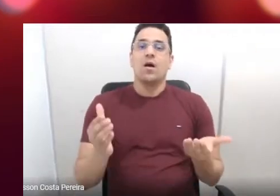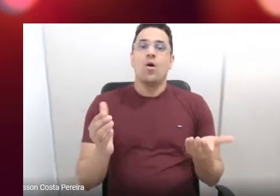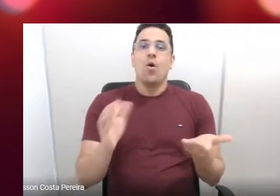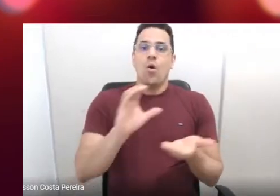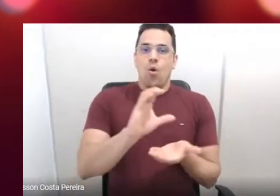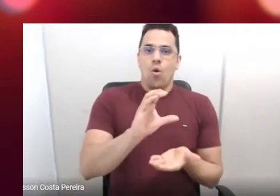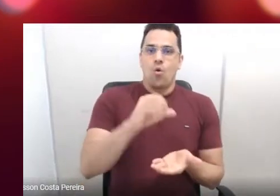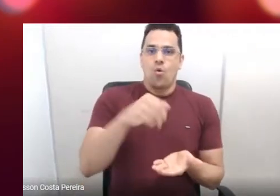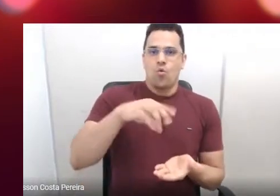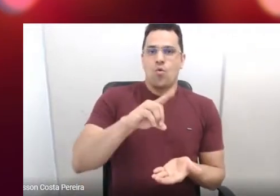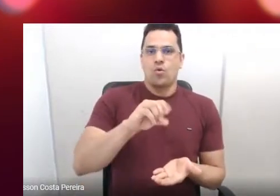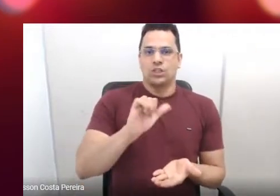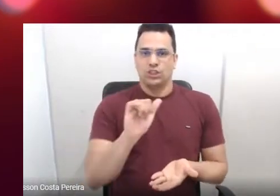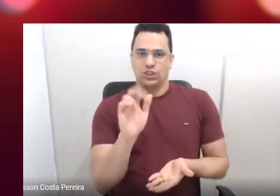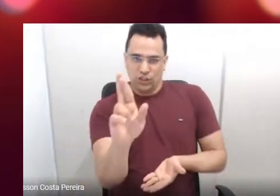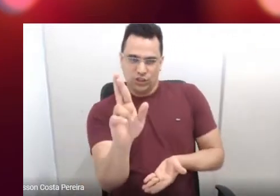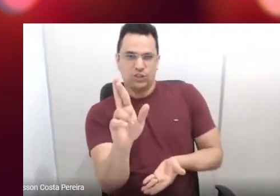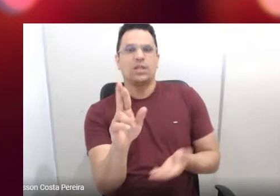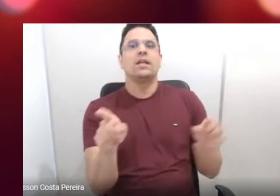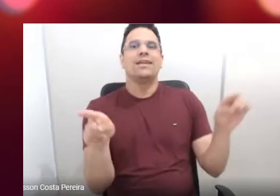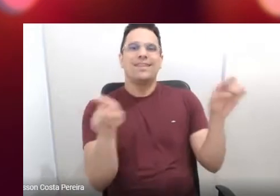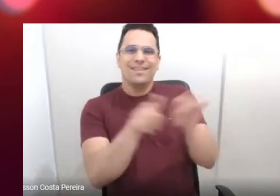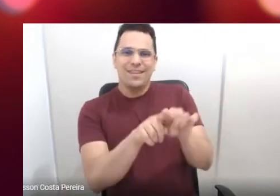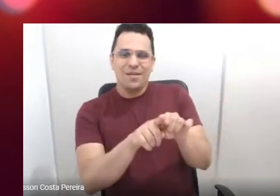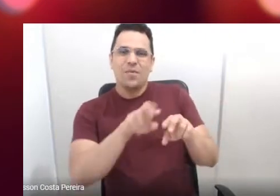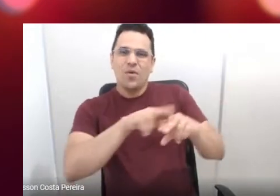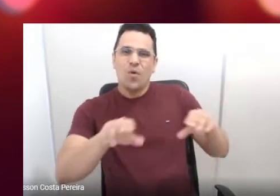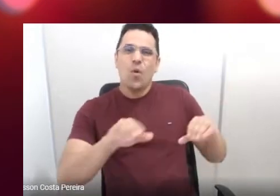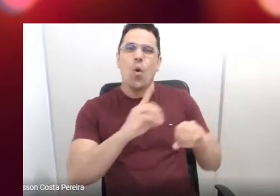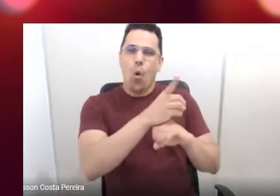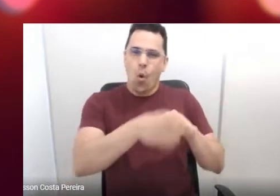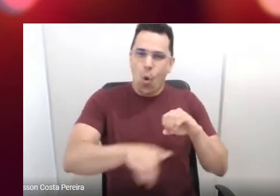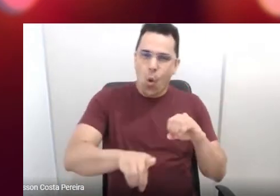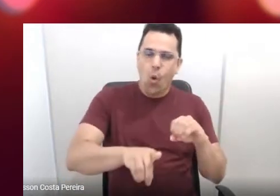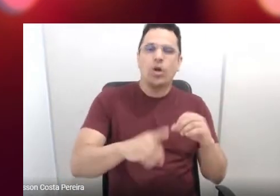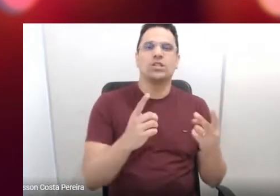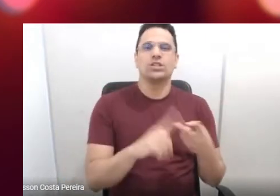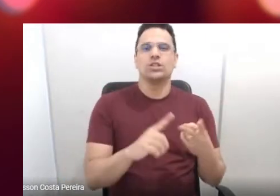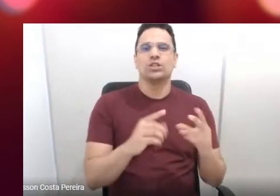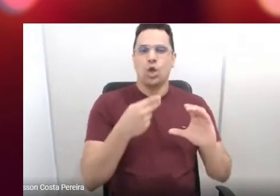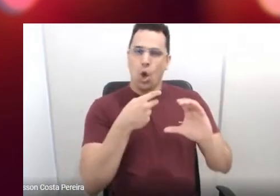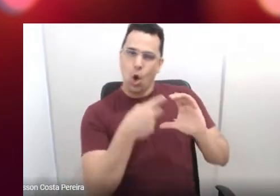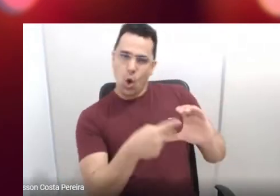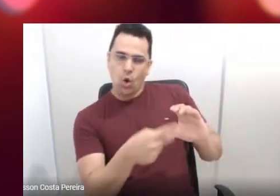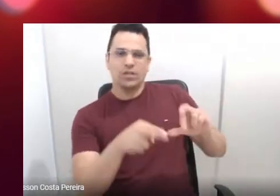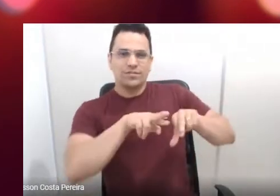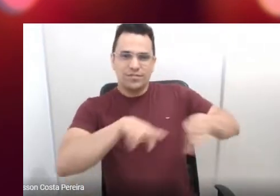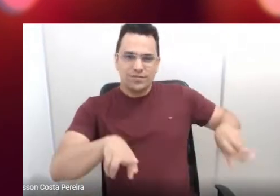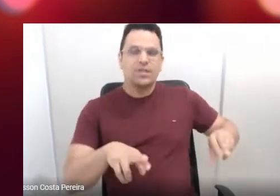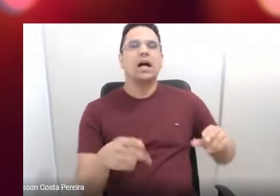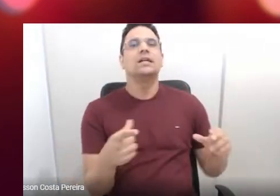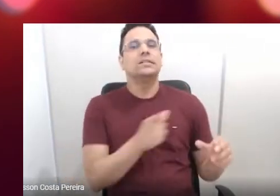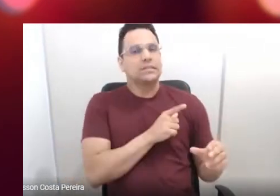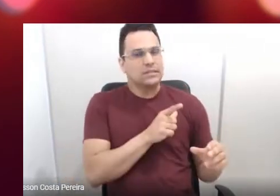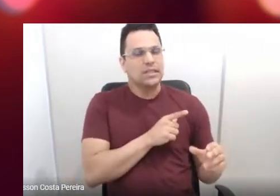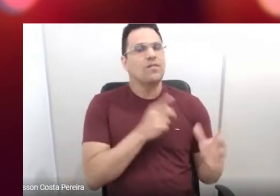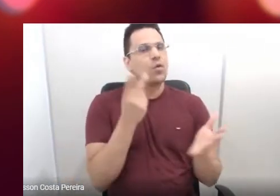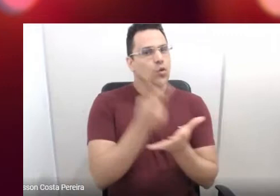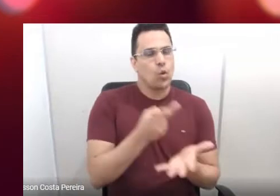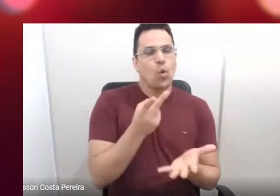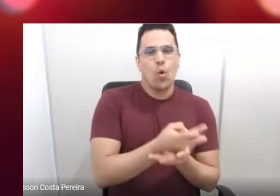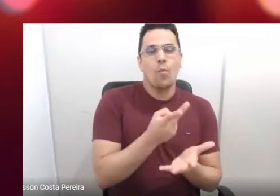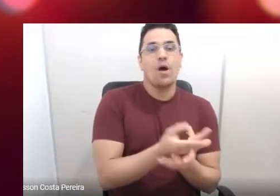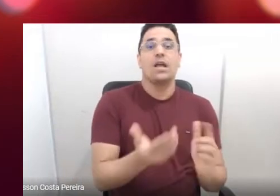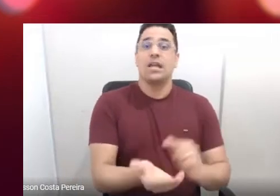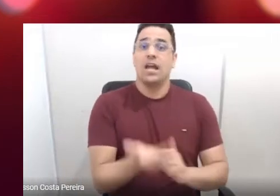conselho diretor, em novo formato, também eles continuaram ocorrendo, sem causar prejuízo aos processos de